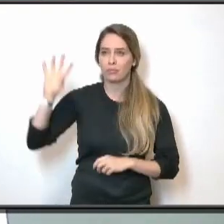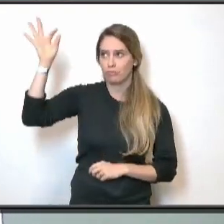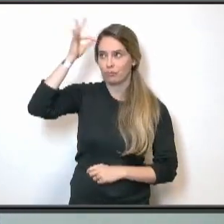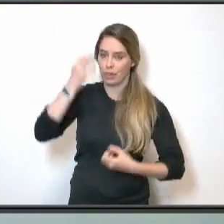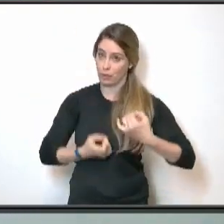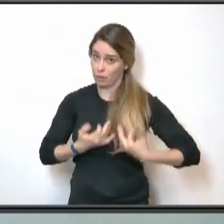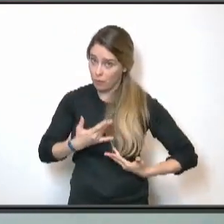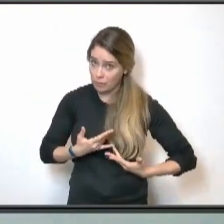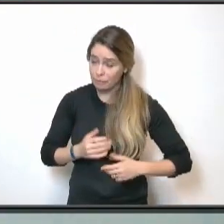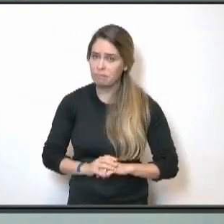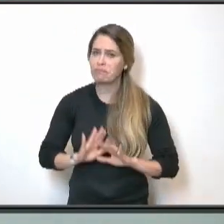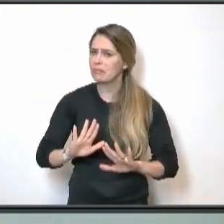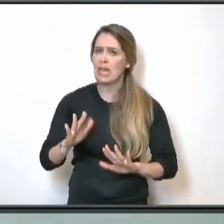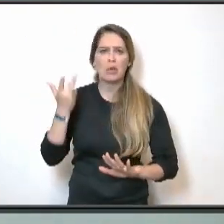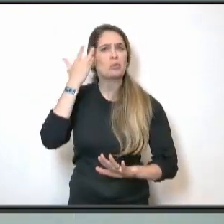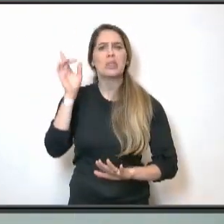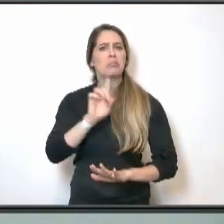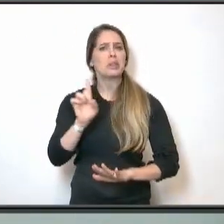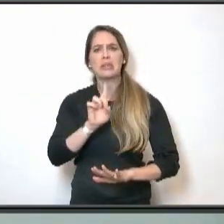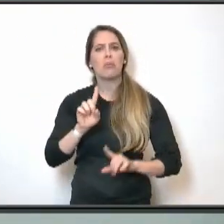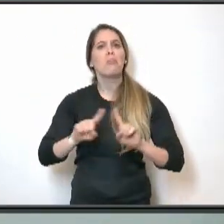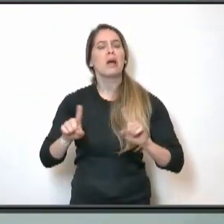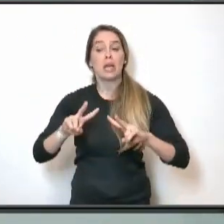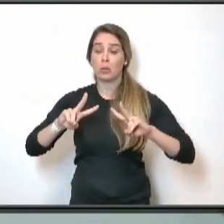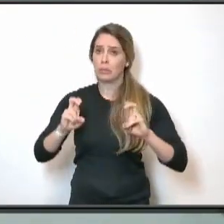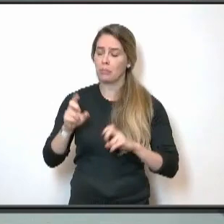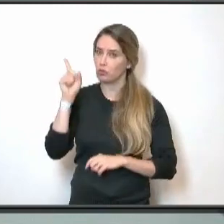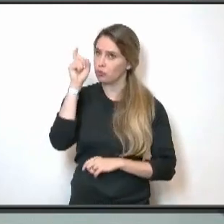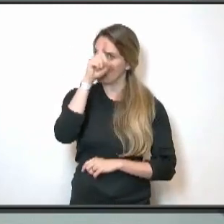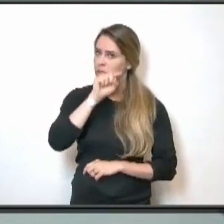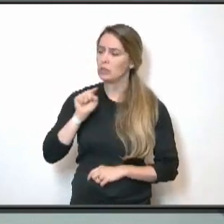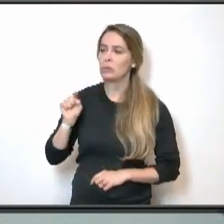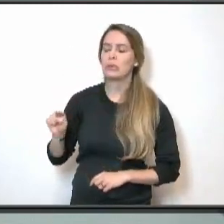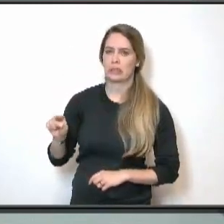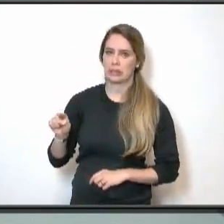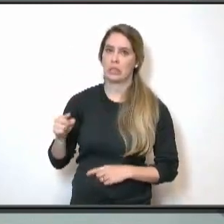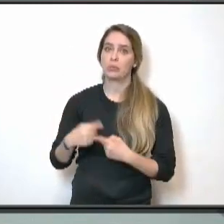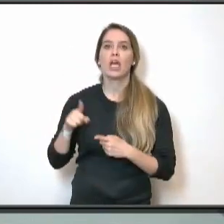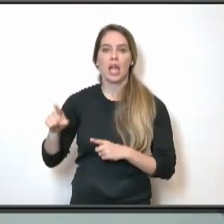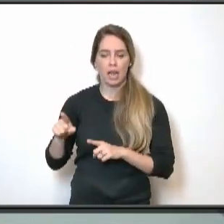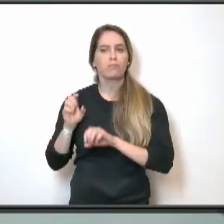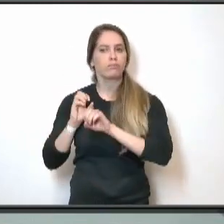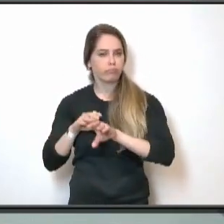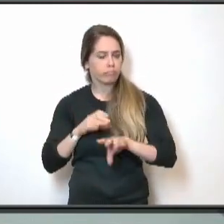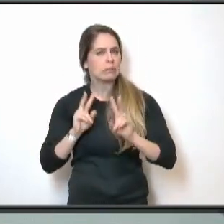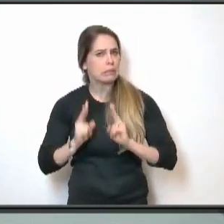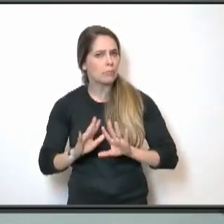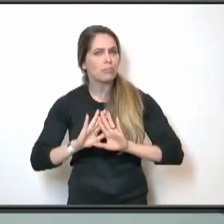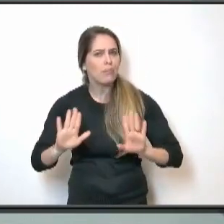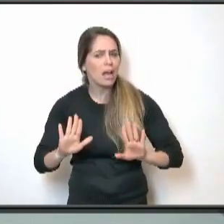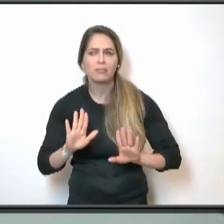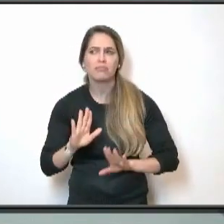uma coisa que eu não sabia, eu sei que era um tema muito caro a ele, um assunto que ele ministrava com constância, mas uma coisa que eu